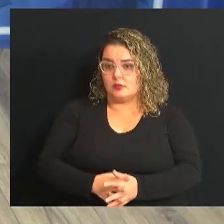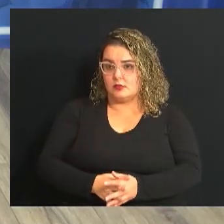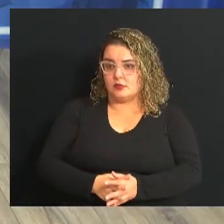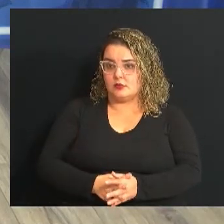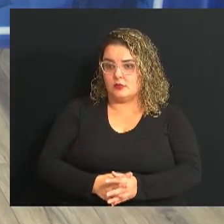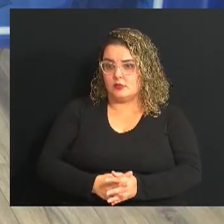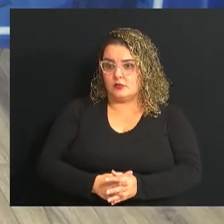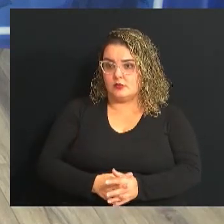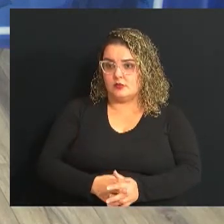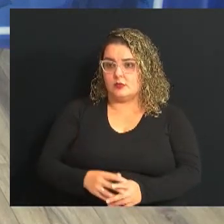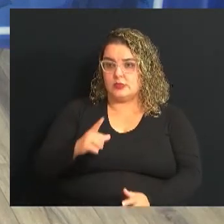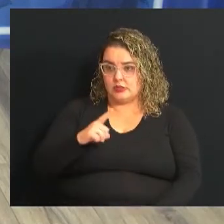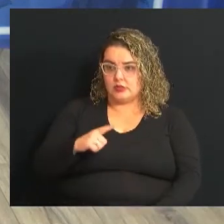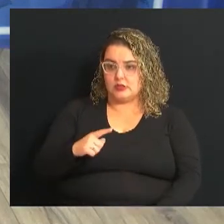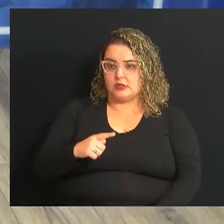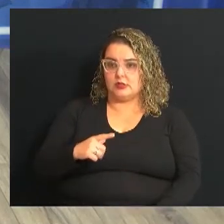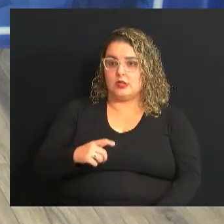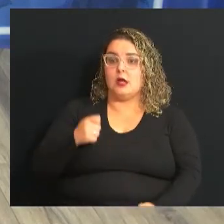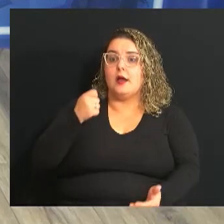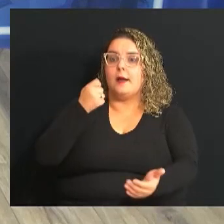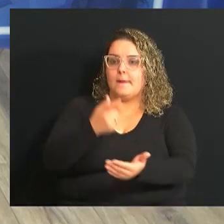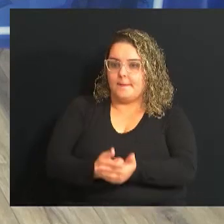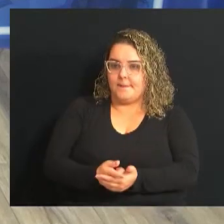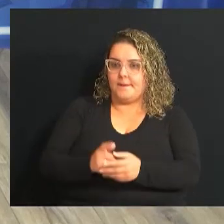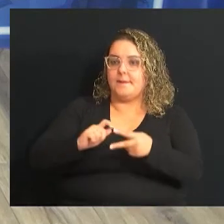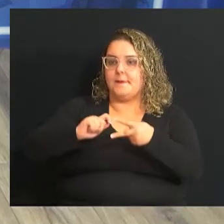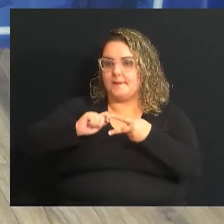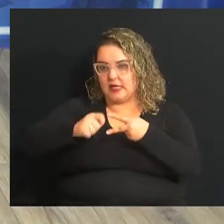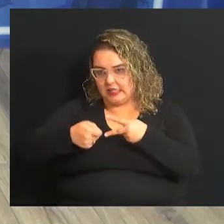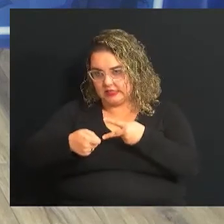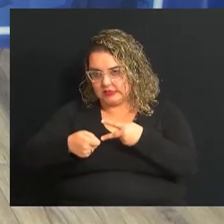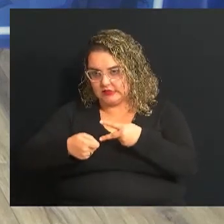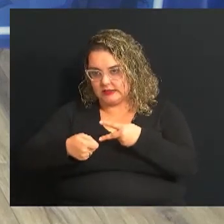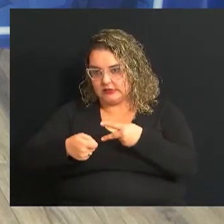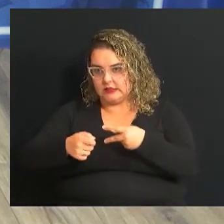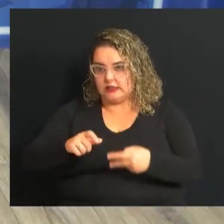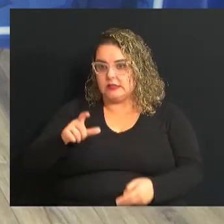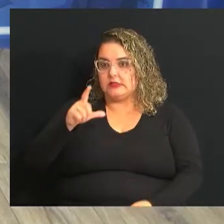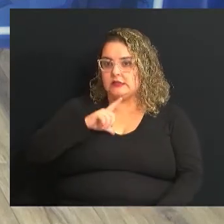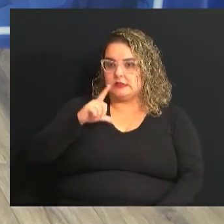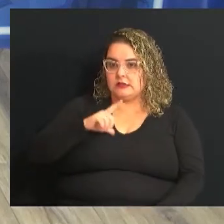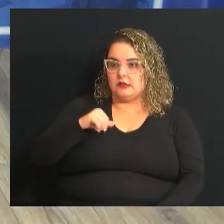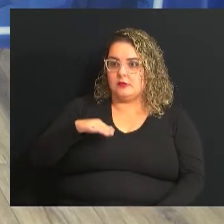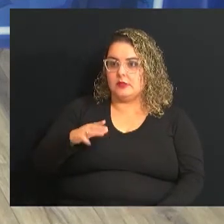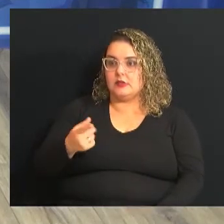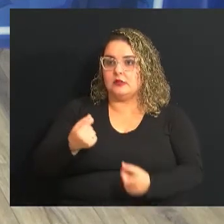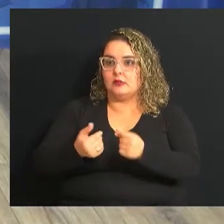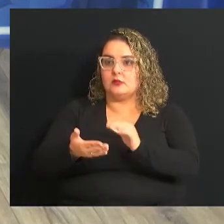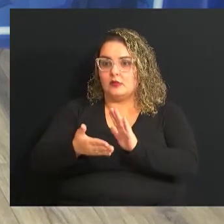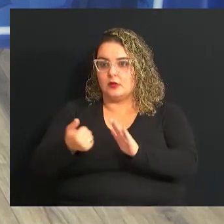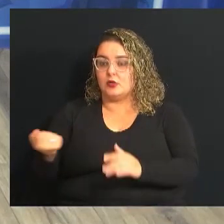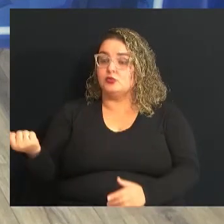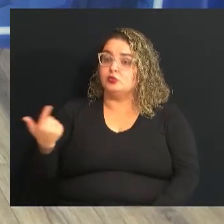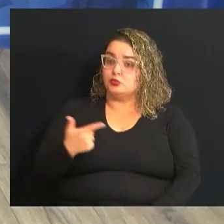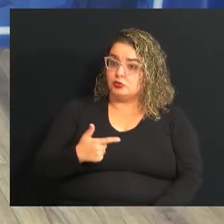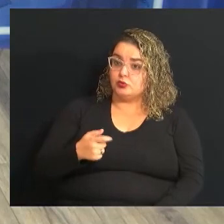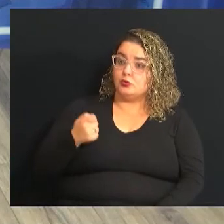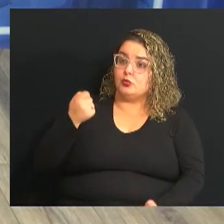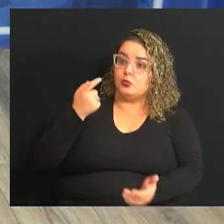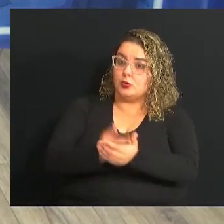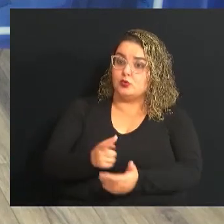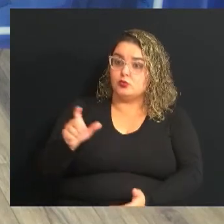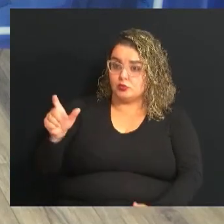filhote, vamos dizer assim, um descendente da Omicron B5. E o que ela tem de diferente, na verdade, é que ela se transmite